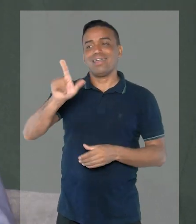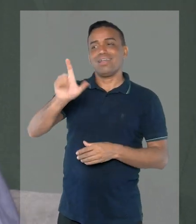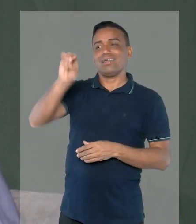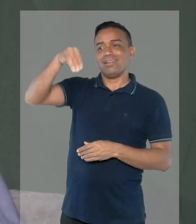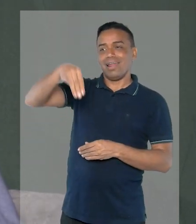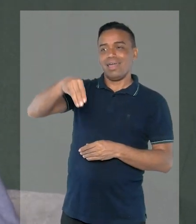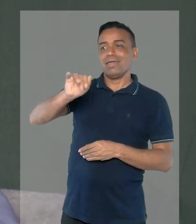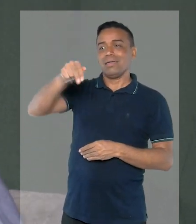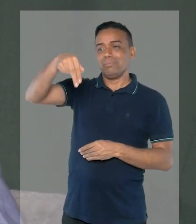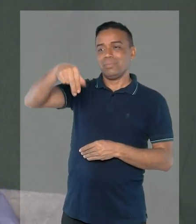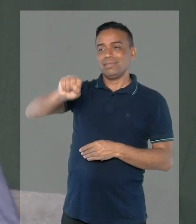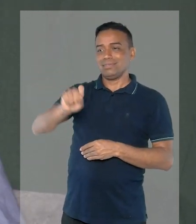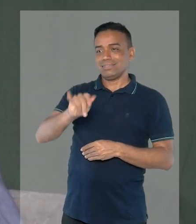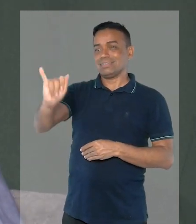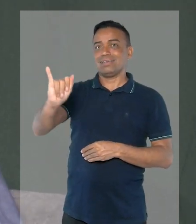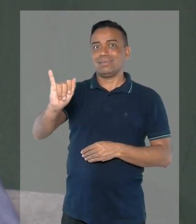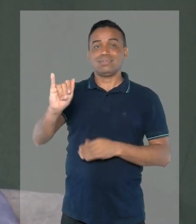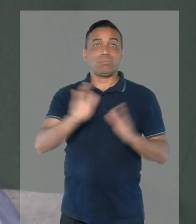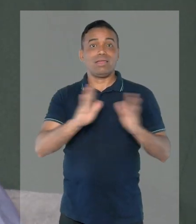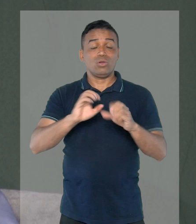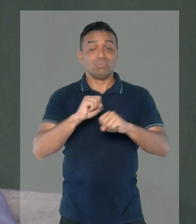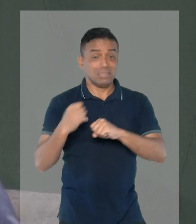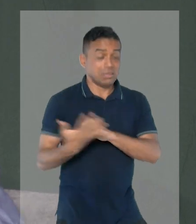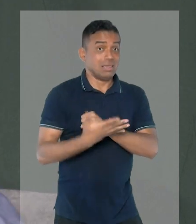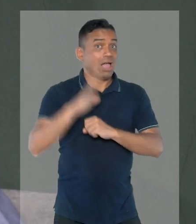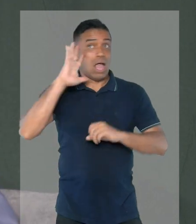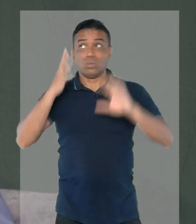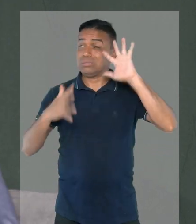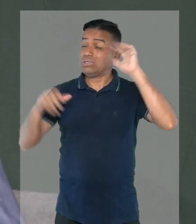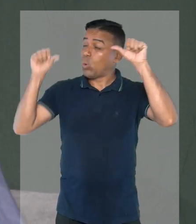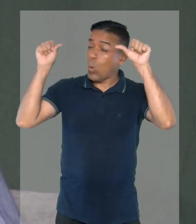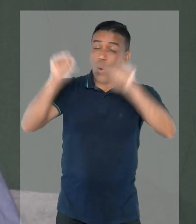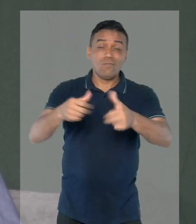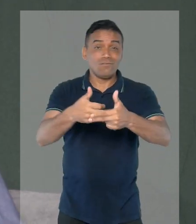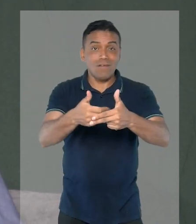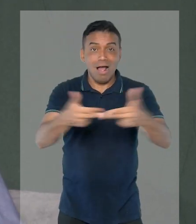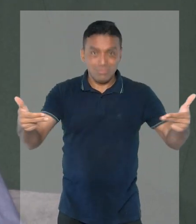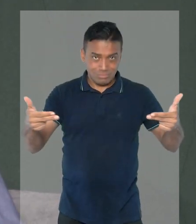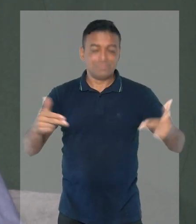aí tempos muito terríveis, assim, de pandemia, de tudo que aconteceu.